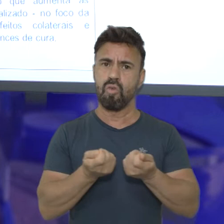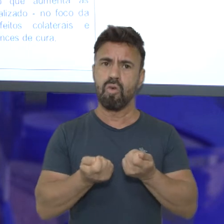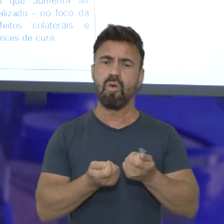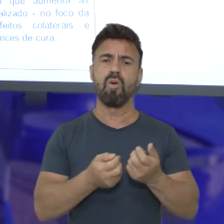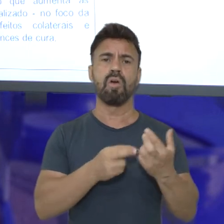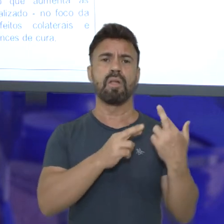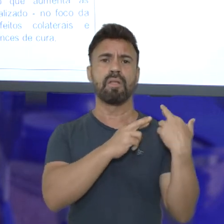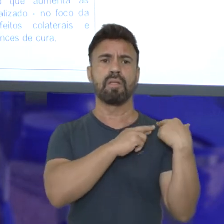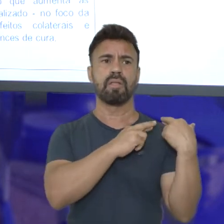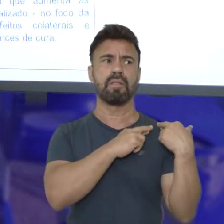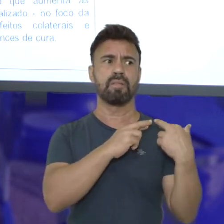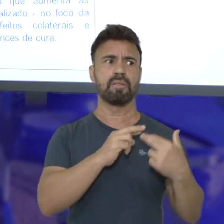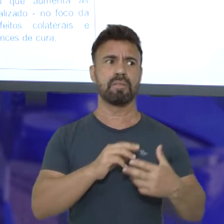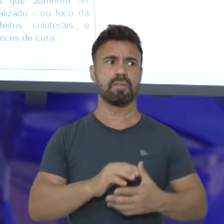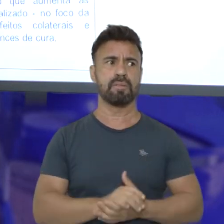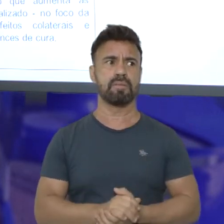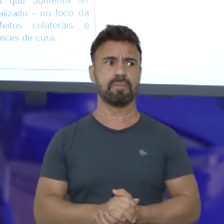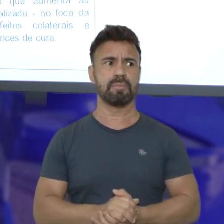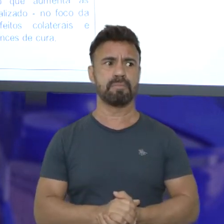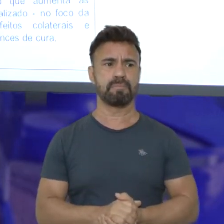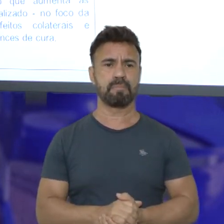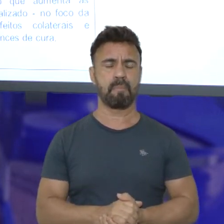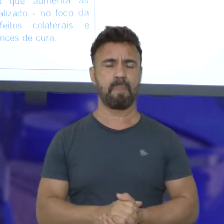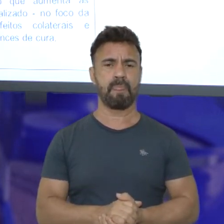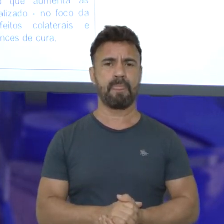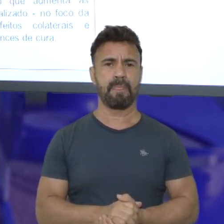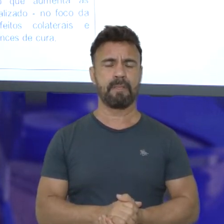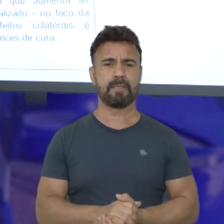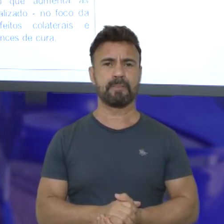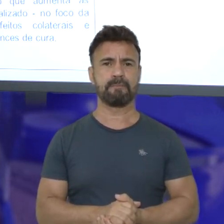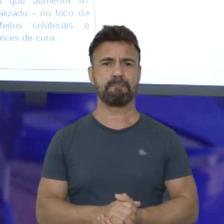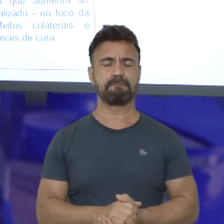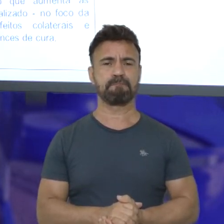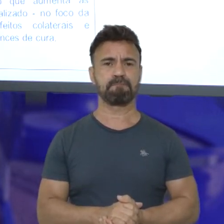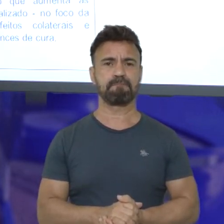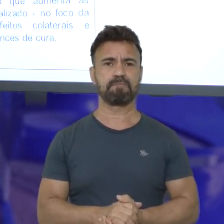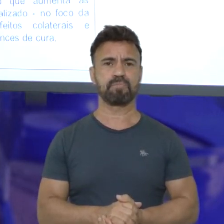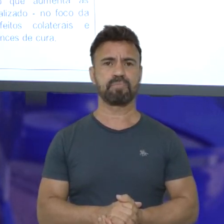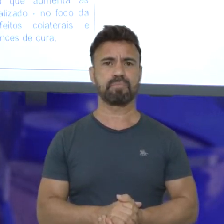dos regulamentos, devido aí para não colocar em risco